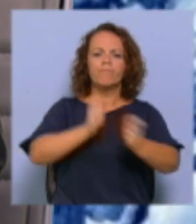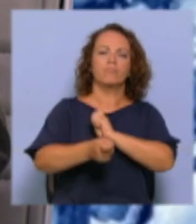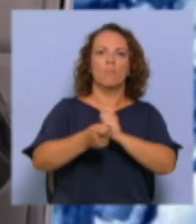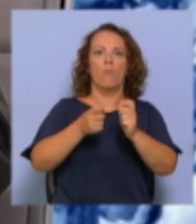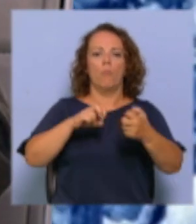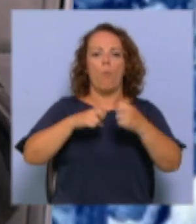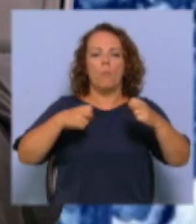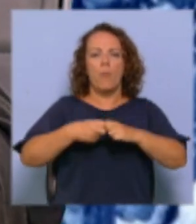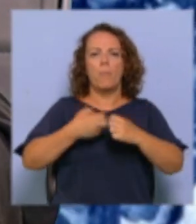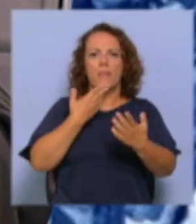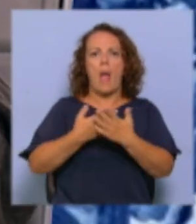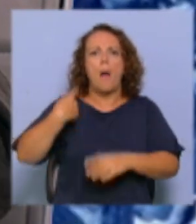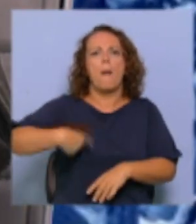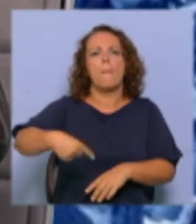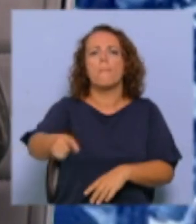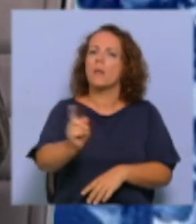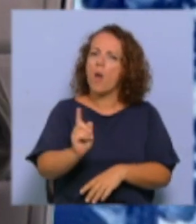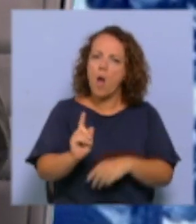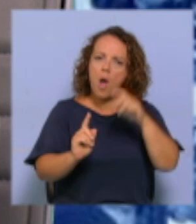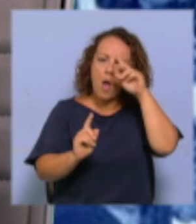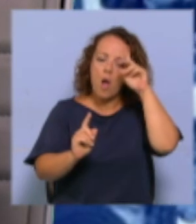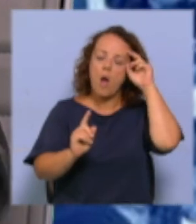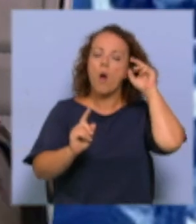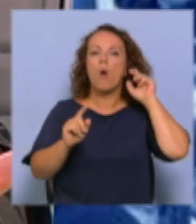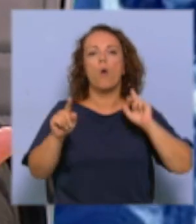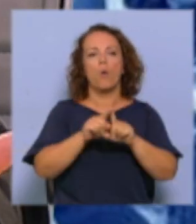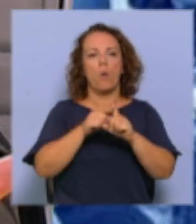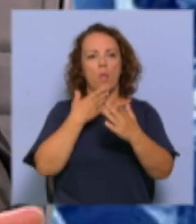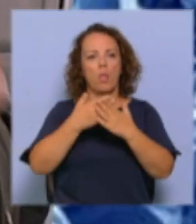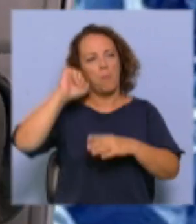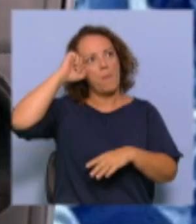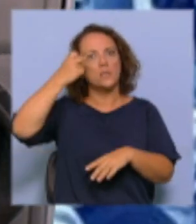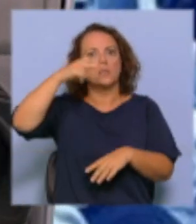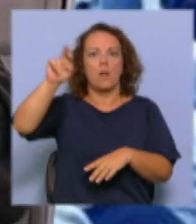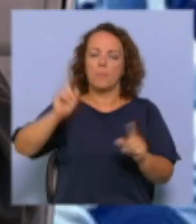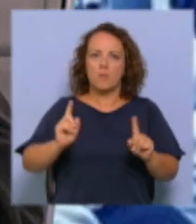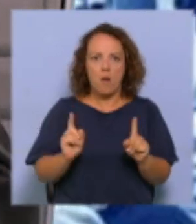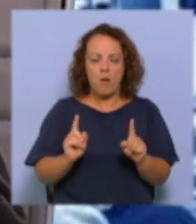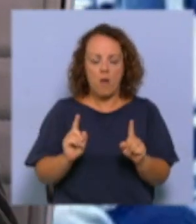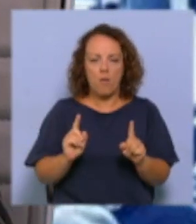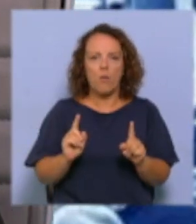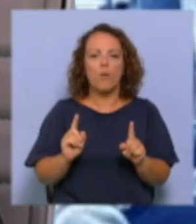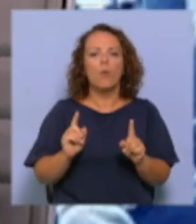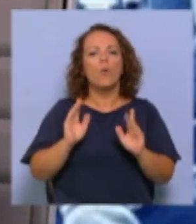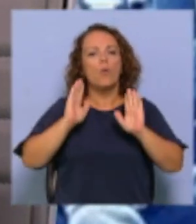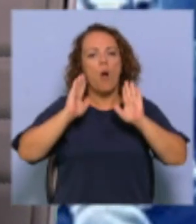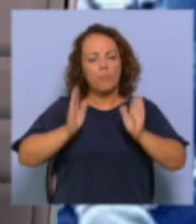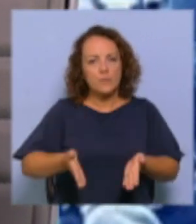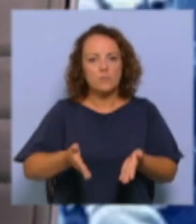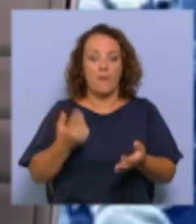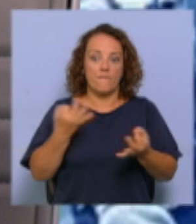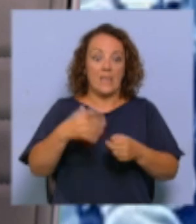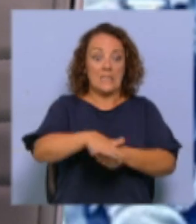paradigmas diários, em consequências agora permanentes. Foram circunstâncias